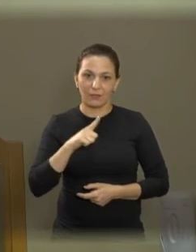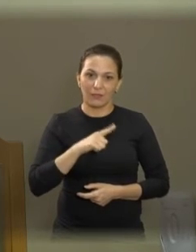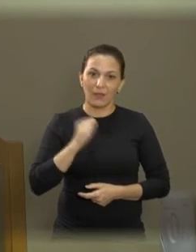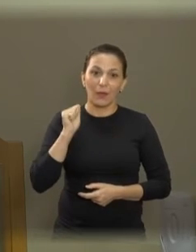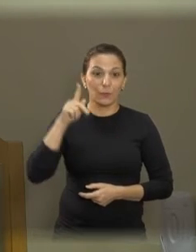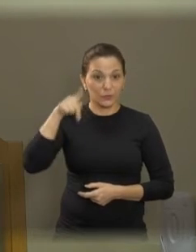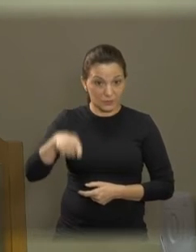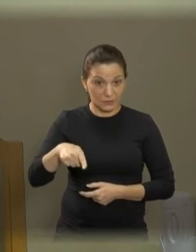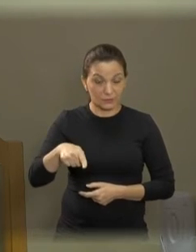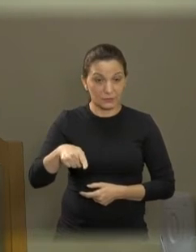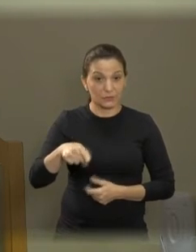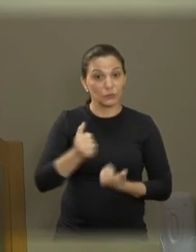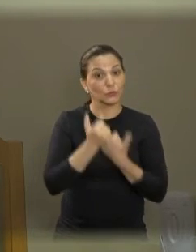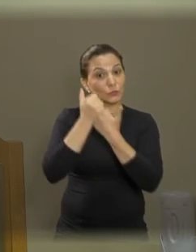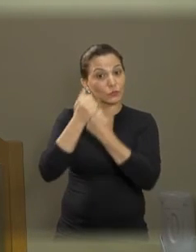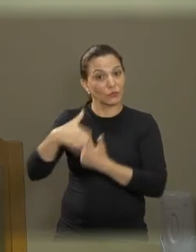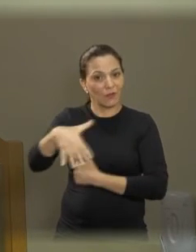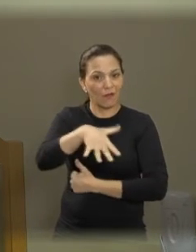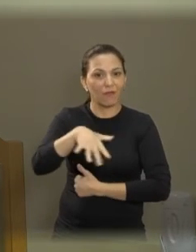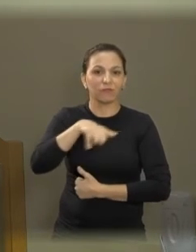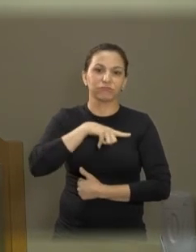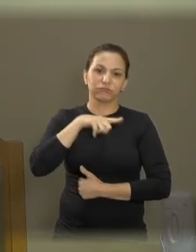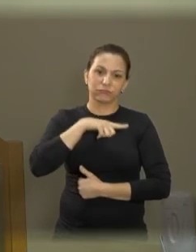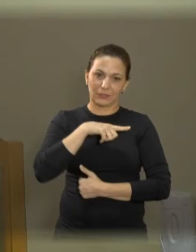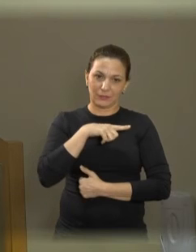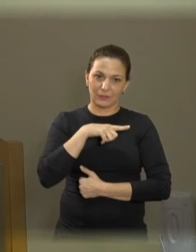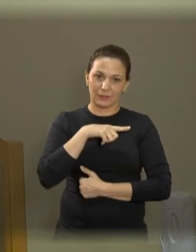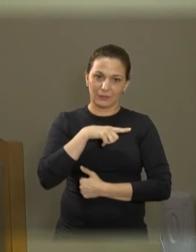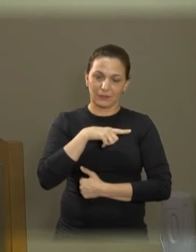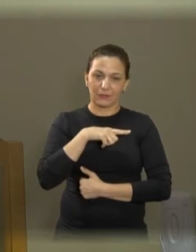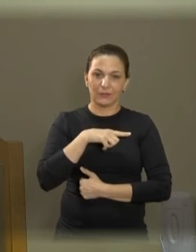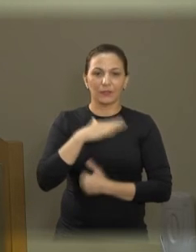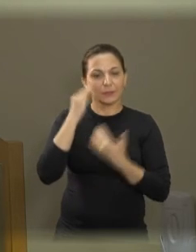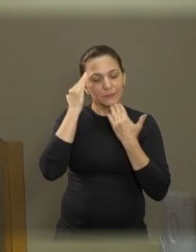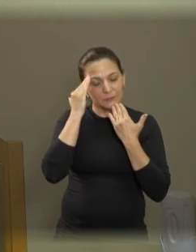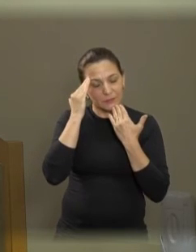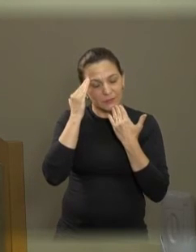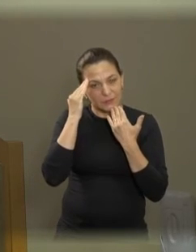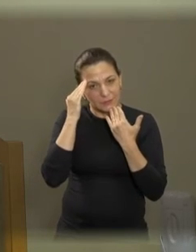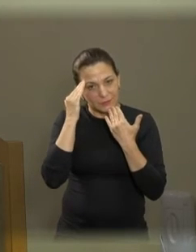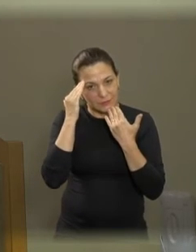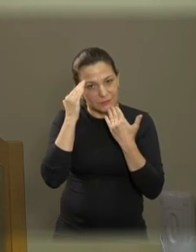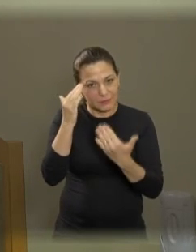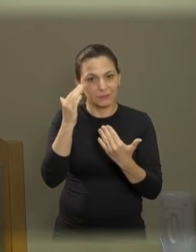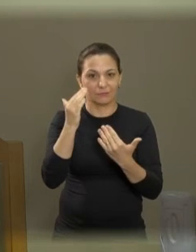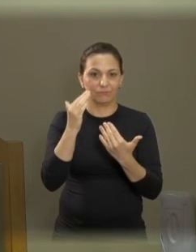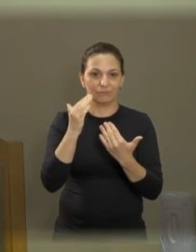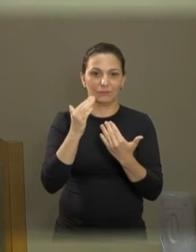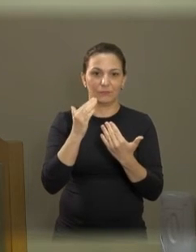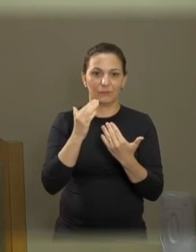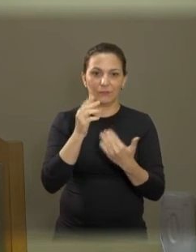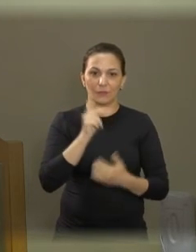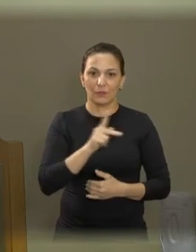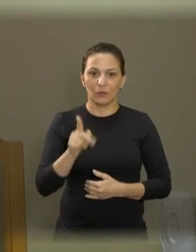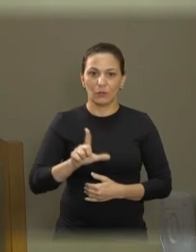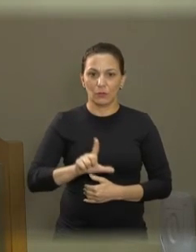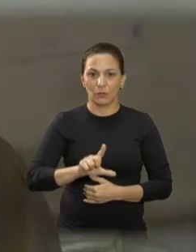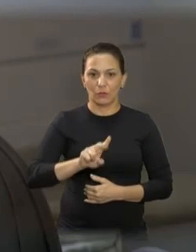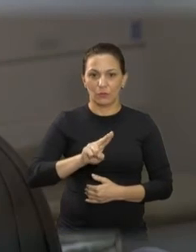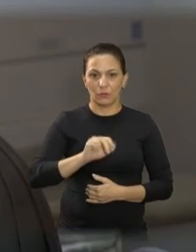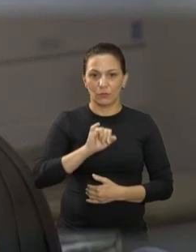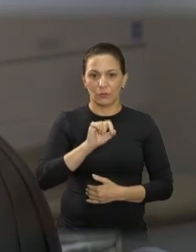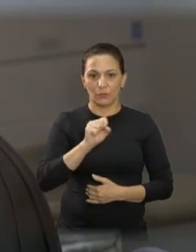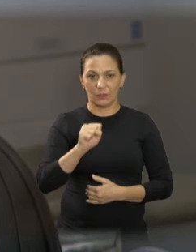Luiz Carlos Toni, que nesse momento eu tenho que agradecer muito ao professor Luiz Carlos